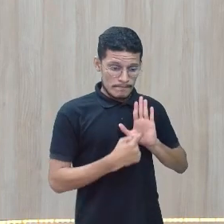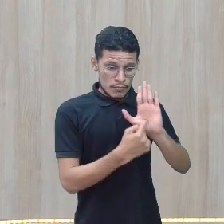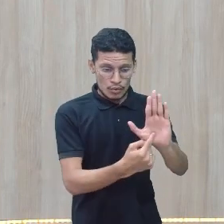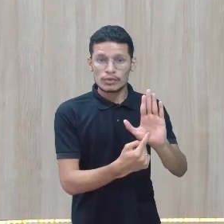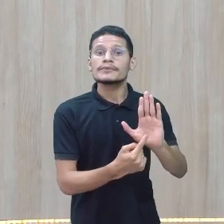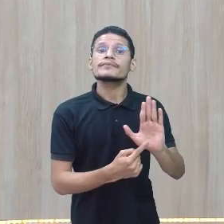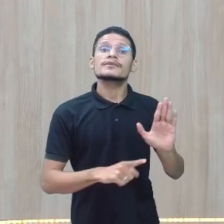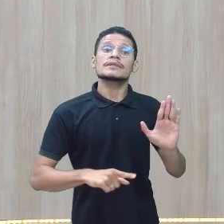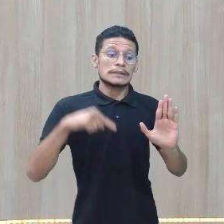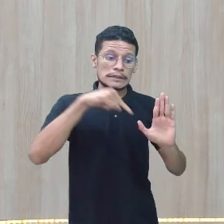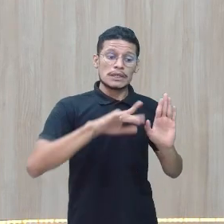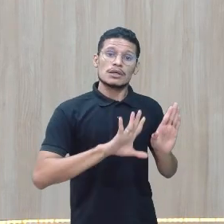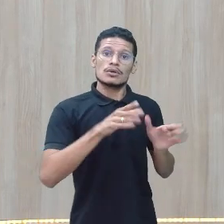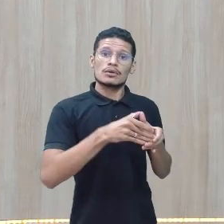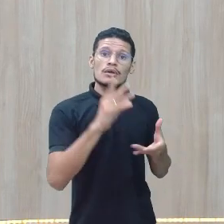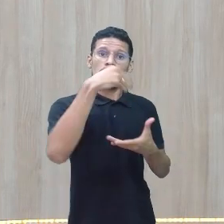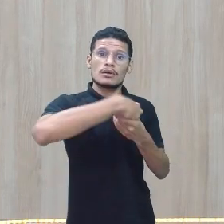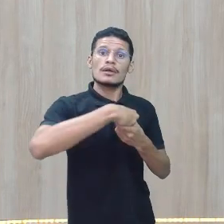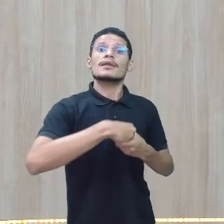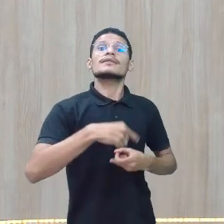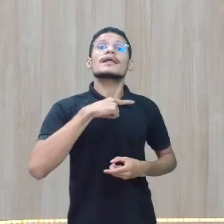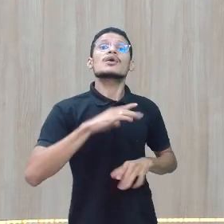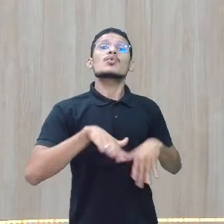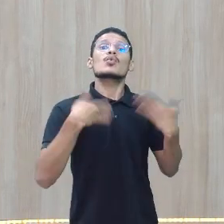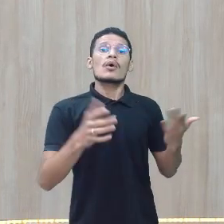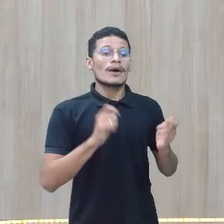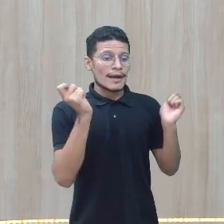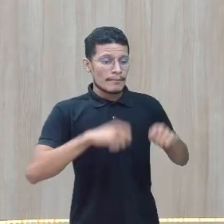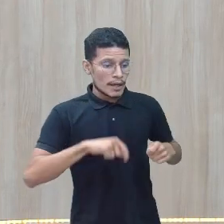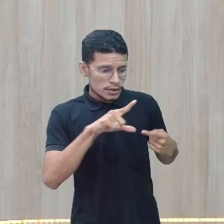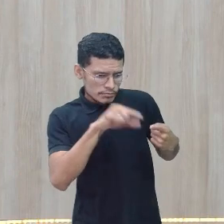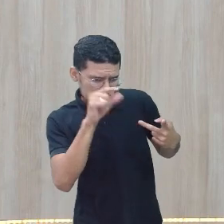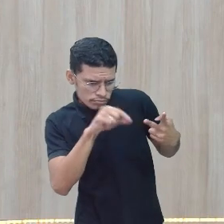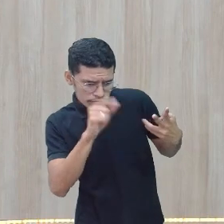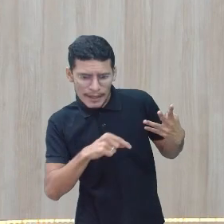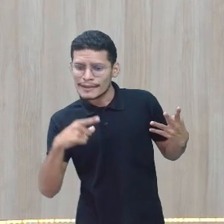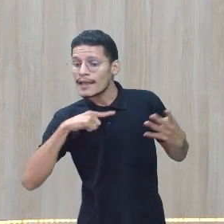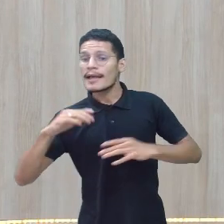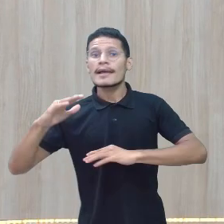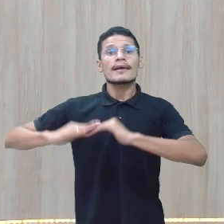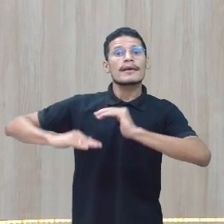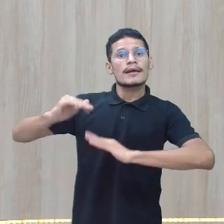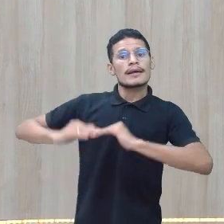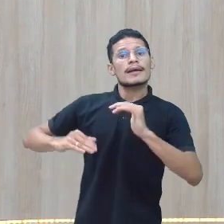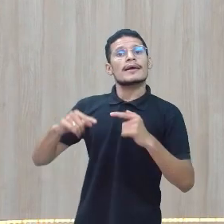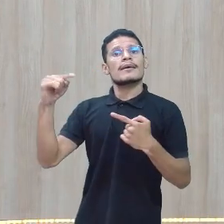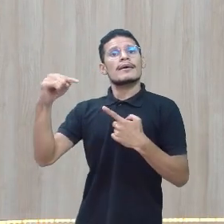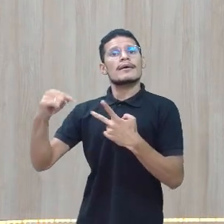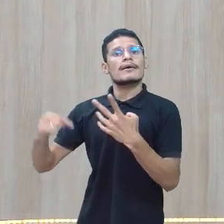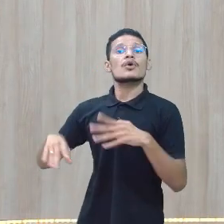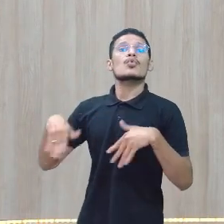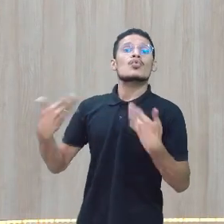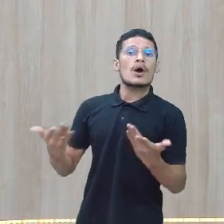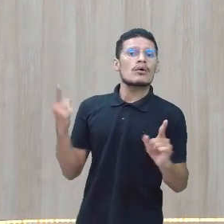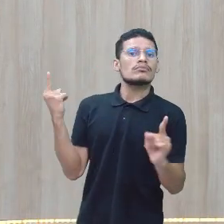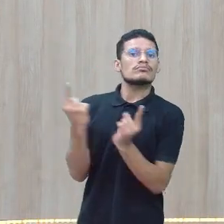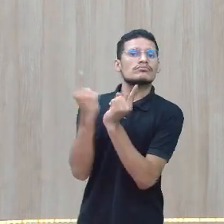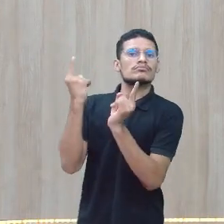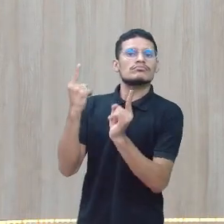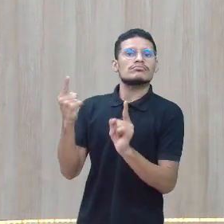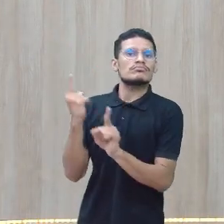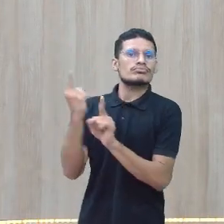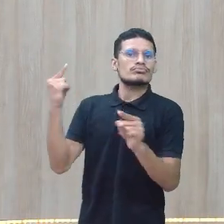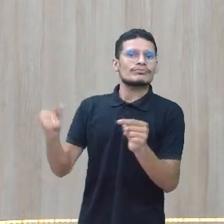e desse grupo eu vou observar quem se encaixa em cada uma dessas características, tá? A gente tem ali mais